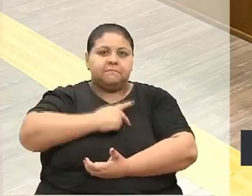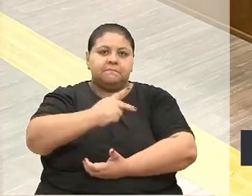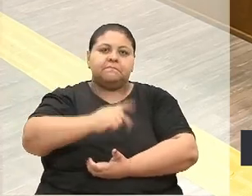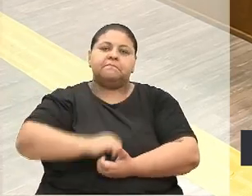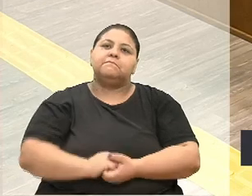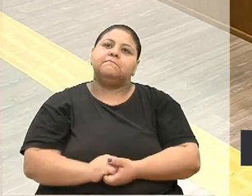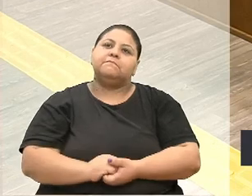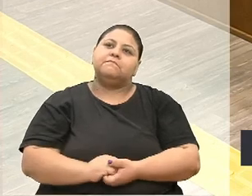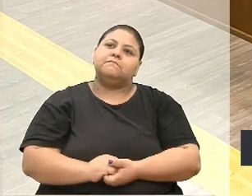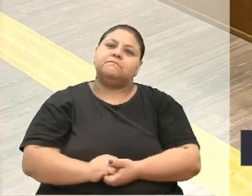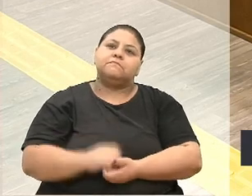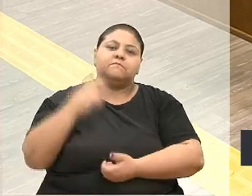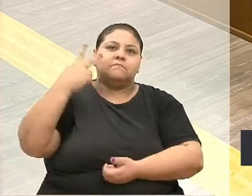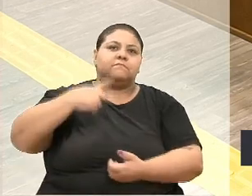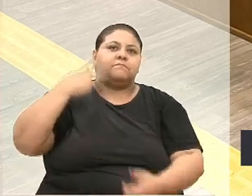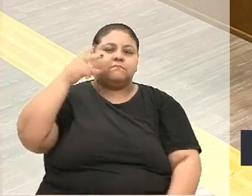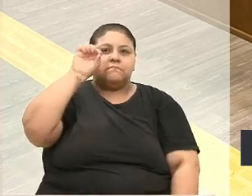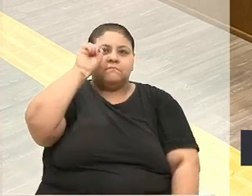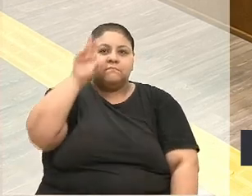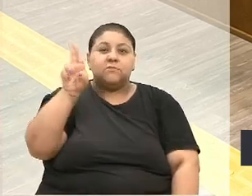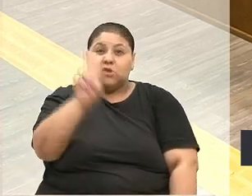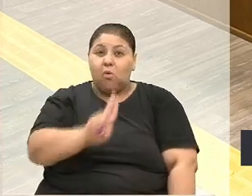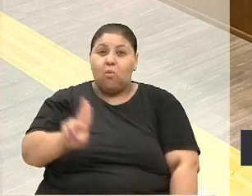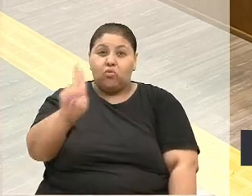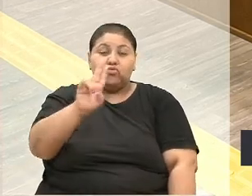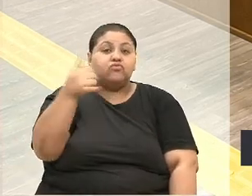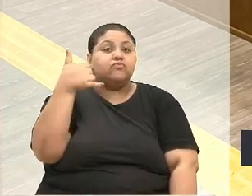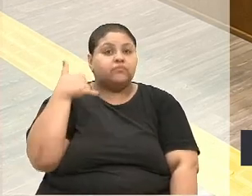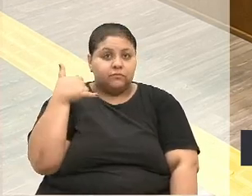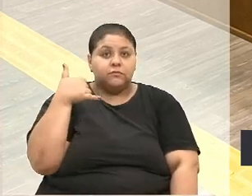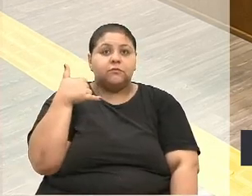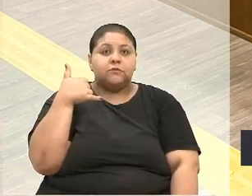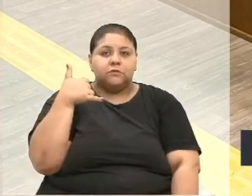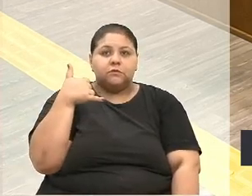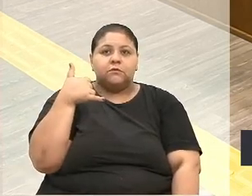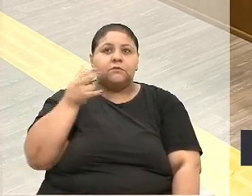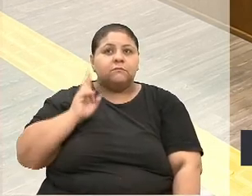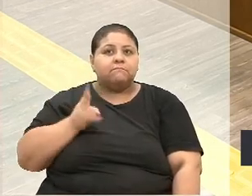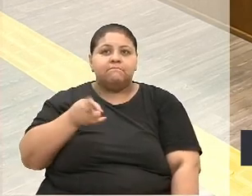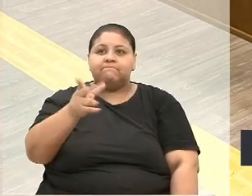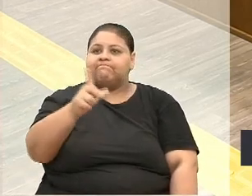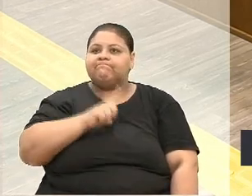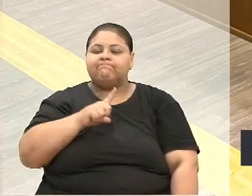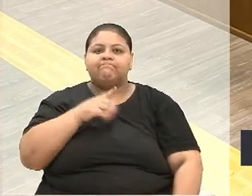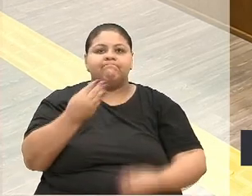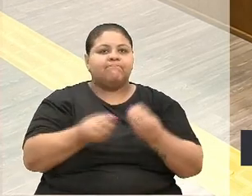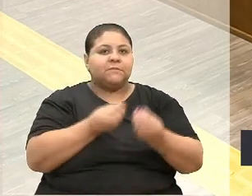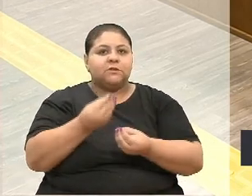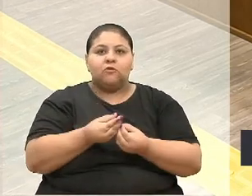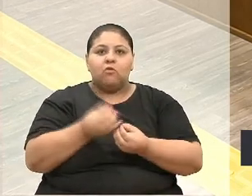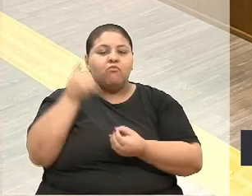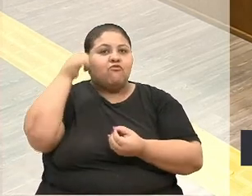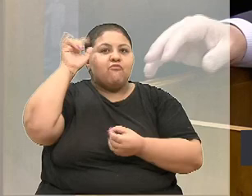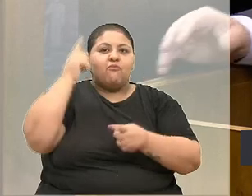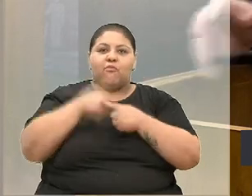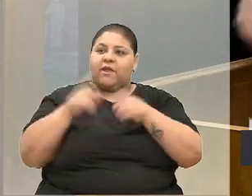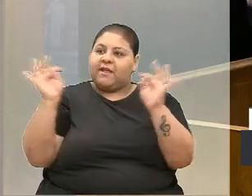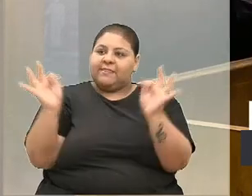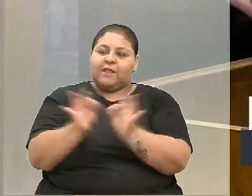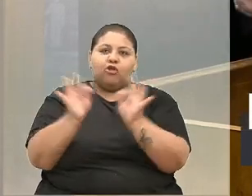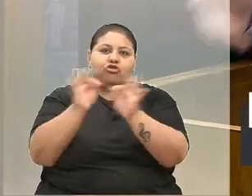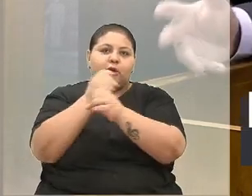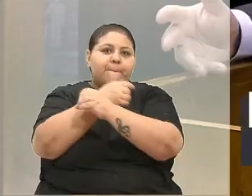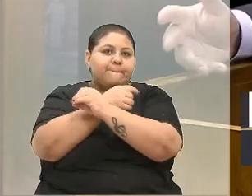presidente. Vereador Fiuza, o uso do celular ele é uma constante e não tem como a gente evitar, porque a tecnologia está aí.